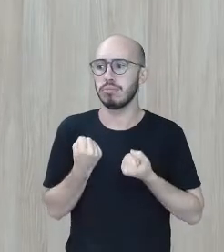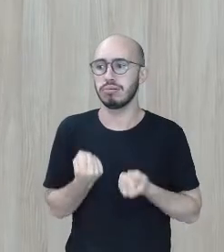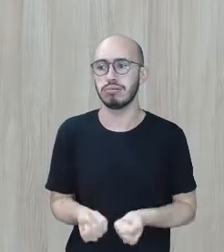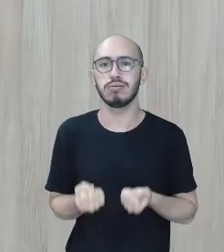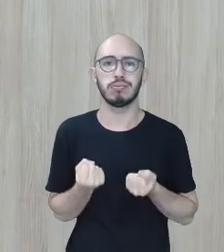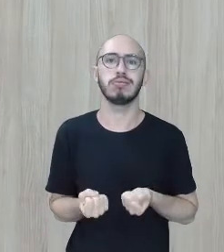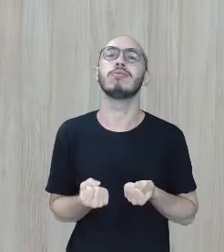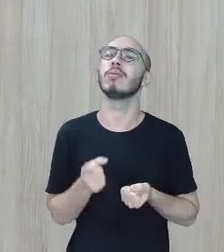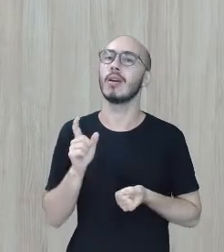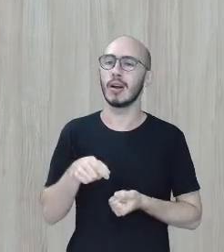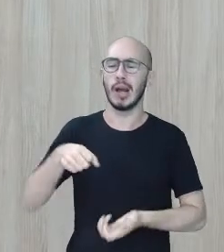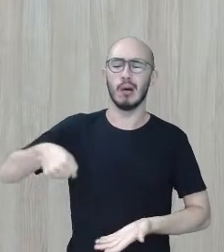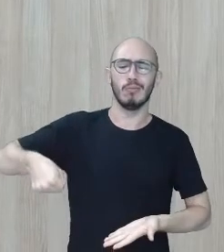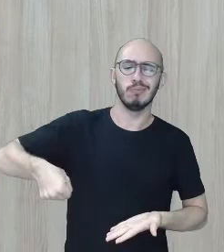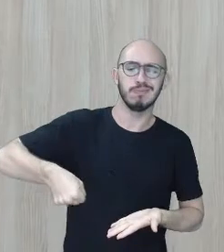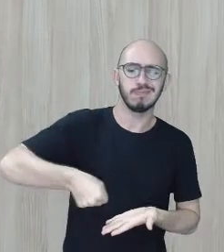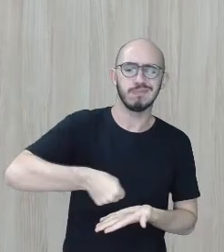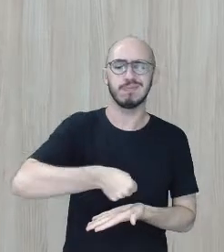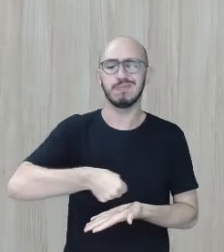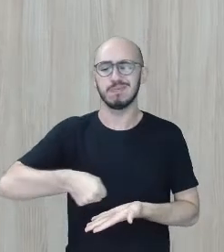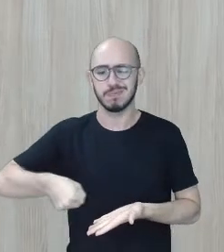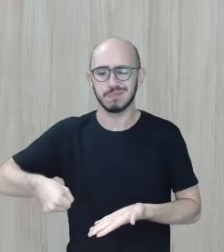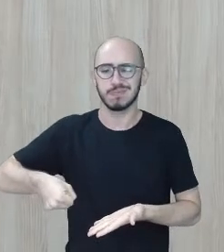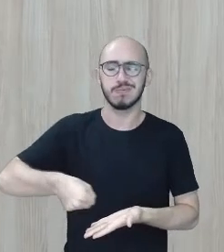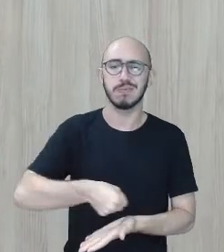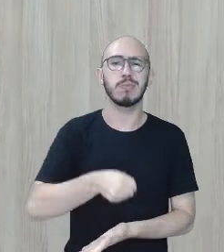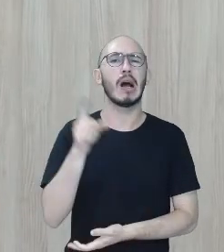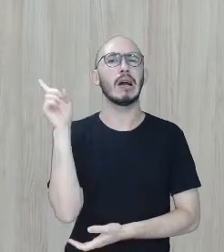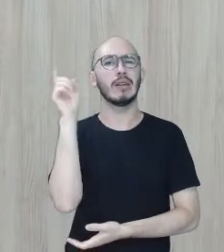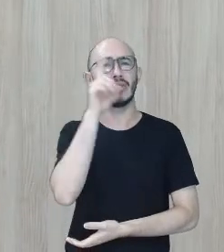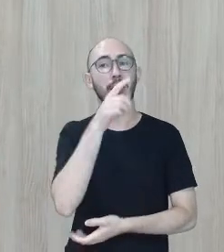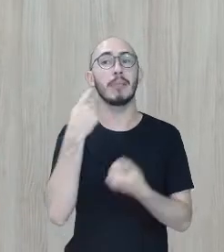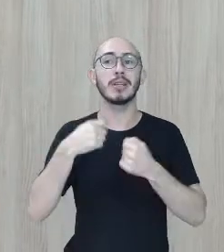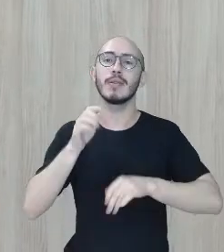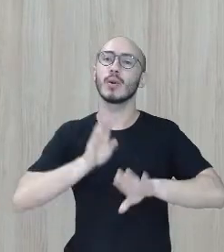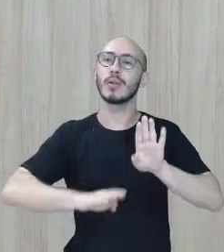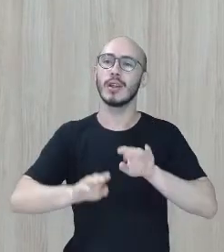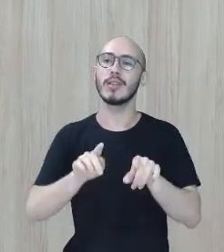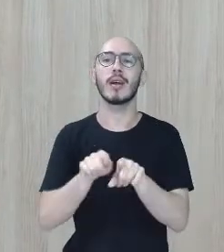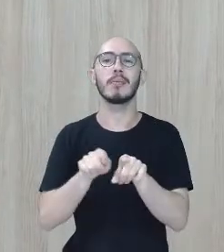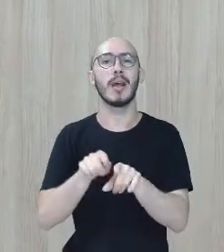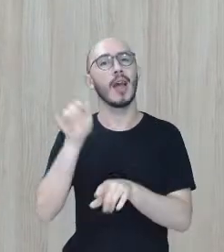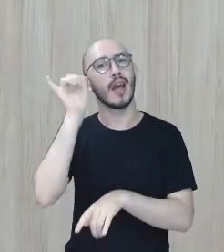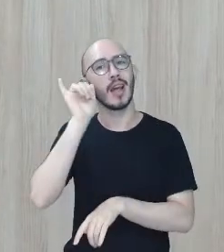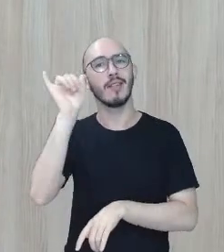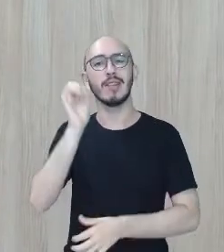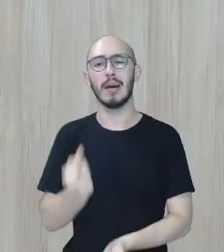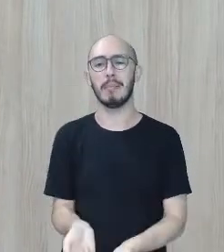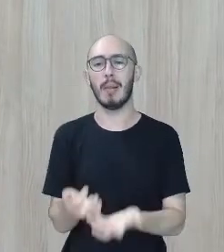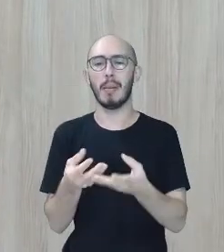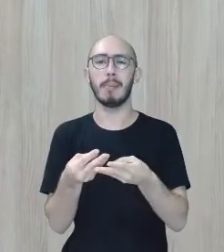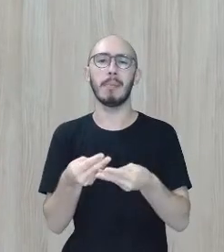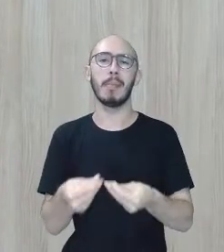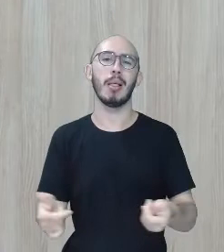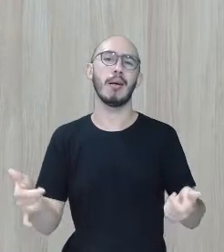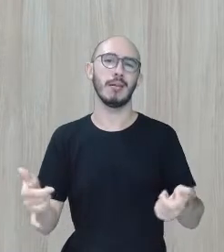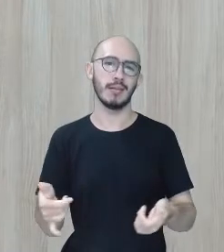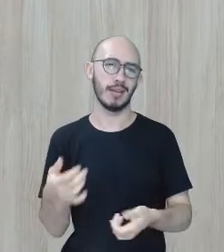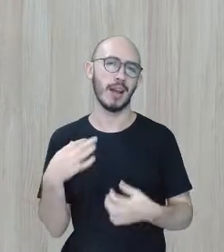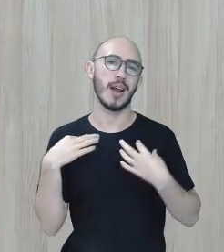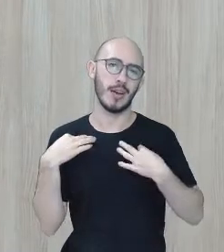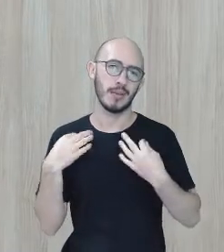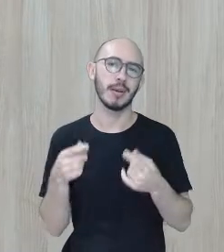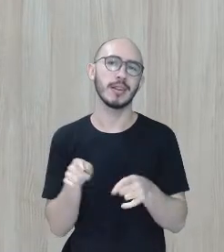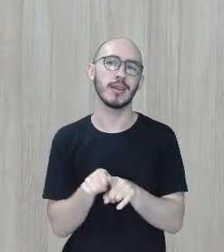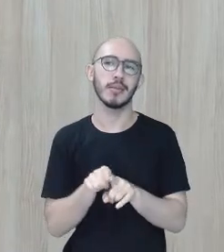estava passando aquela roupa, e tinha que passar com muito cuidado também para a roupa não queimar fácil. E